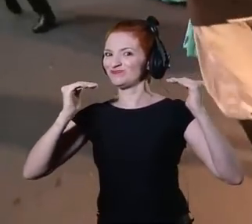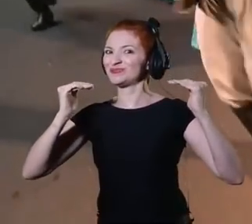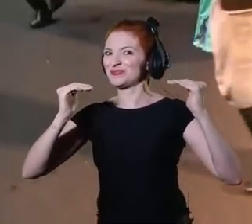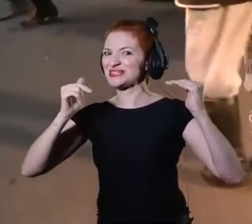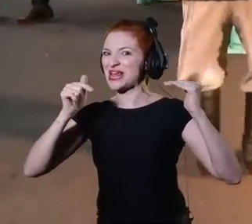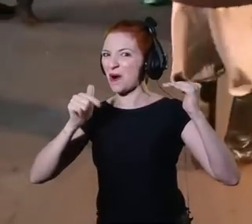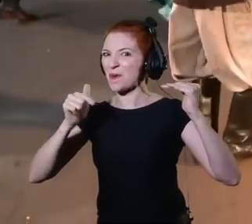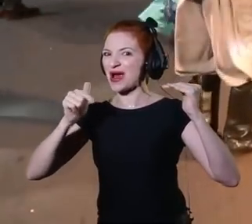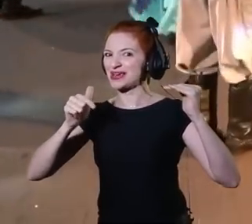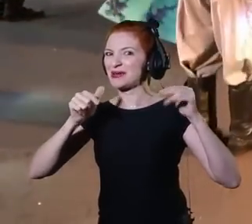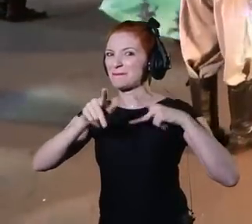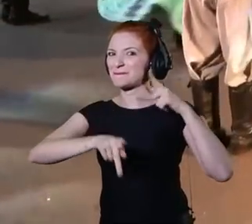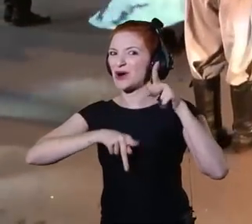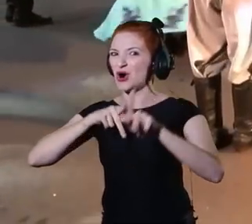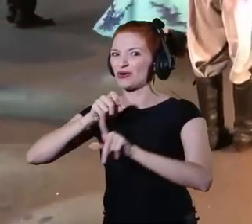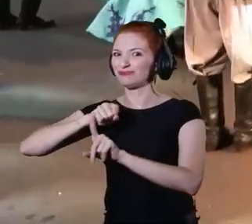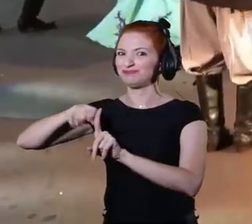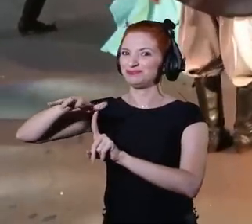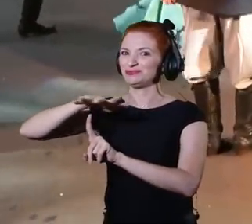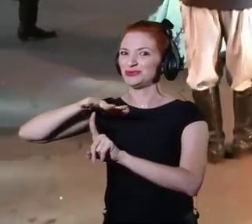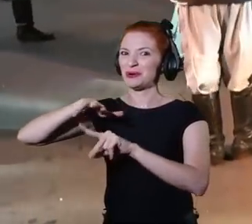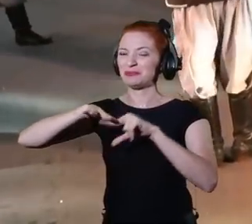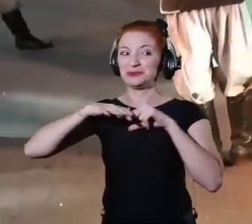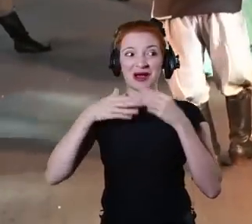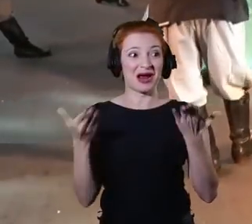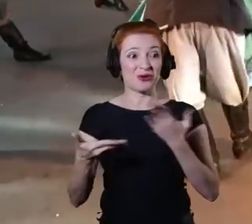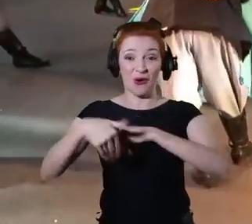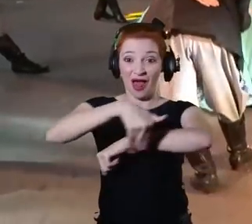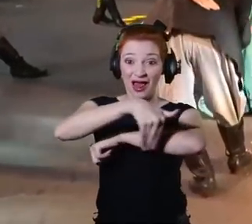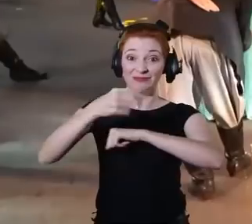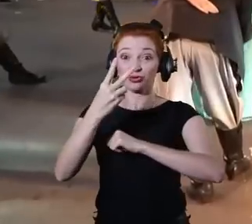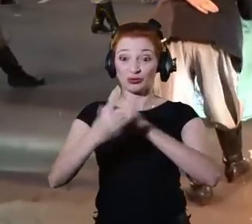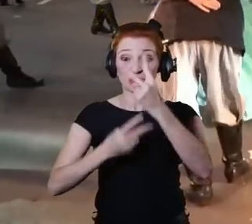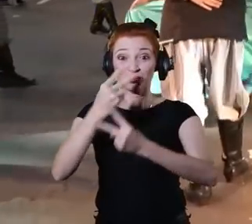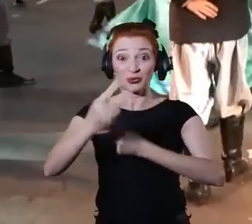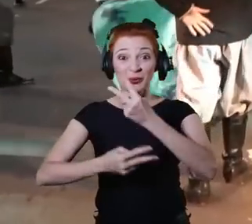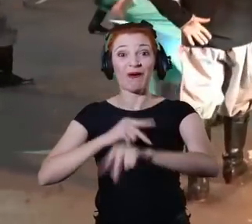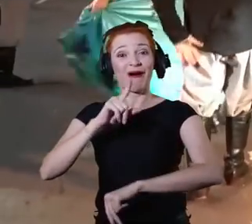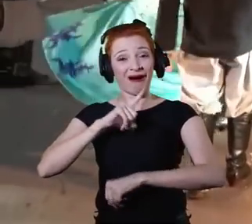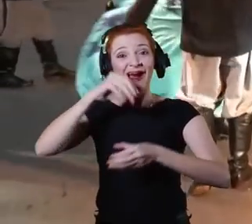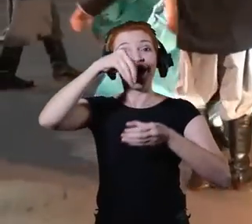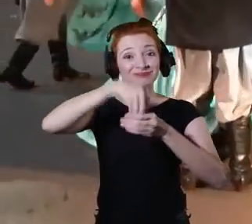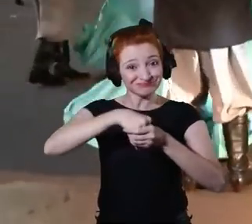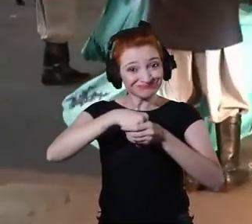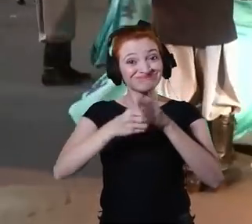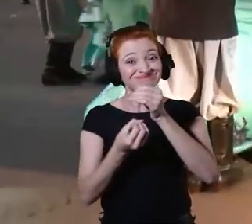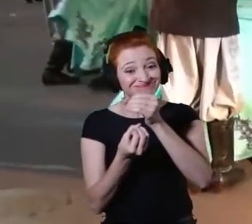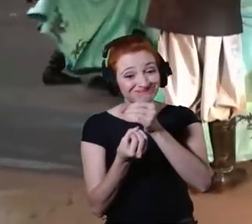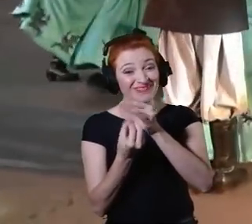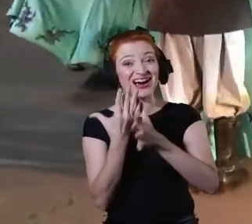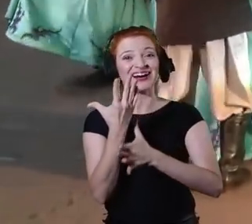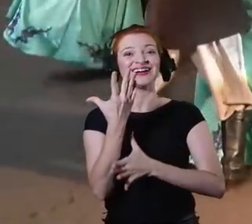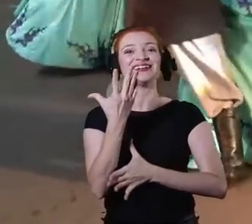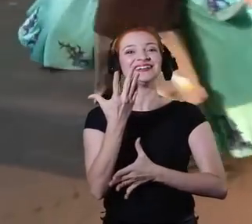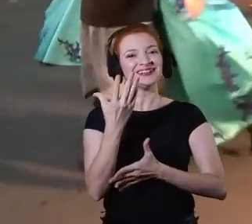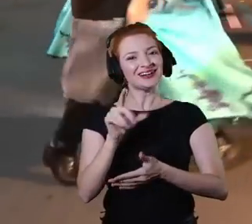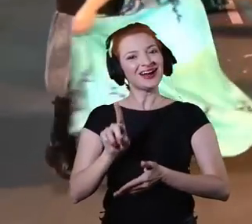o plantar vem para a Rua Sinimbu a cada 2 anos, de um jeito ou de outro.